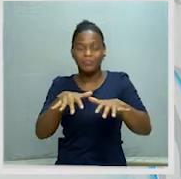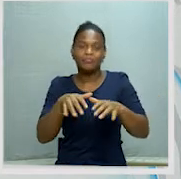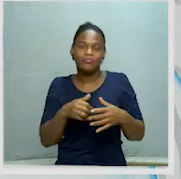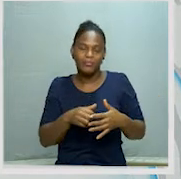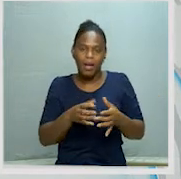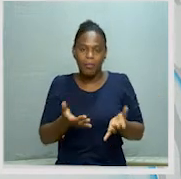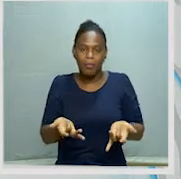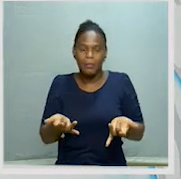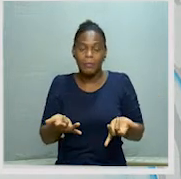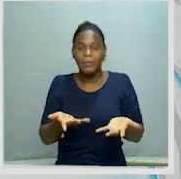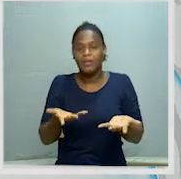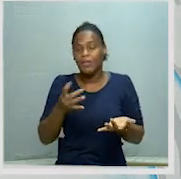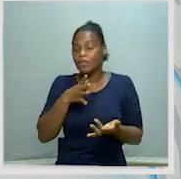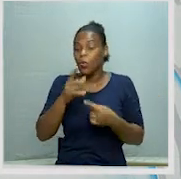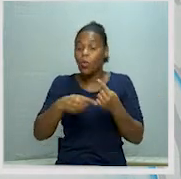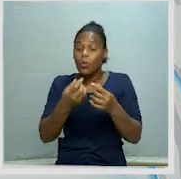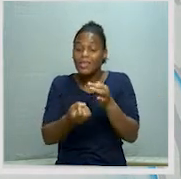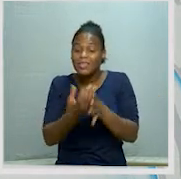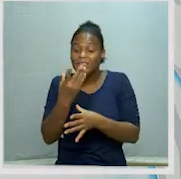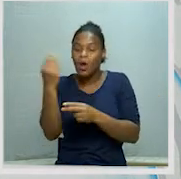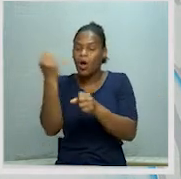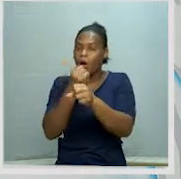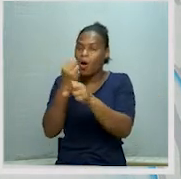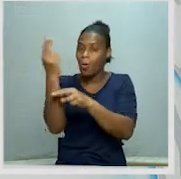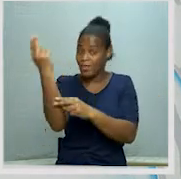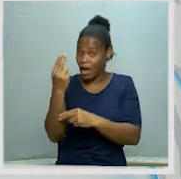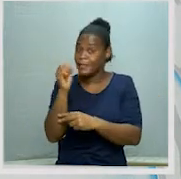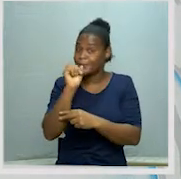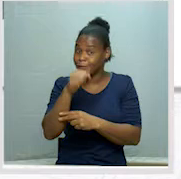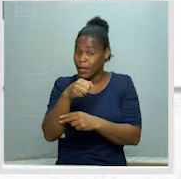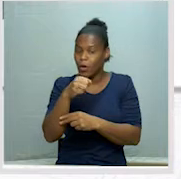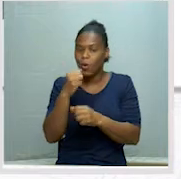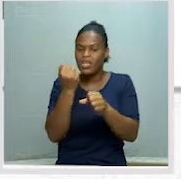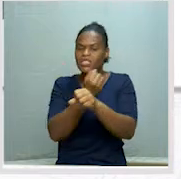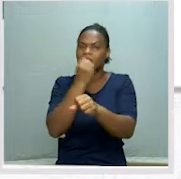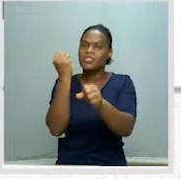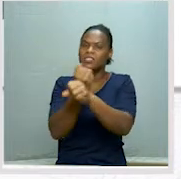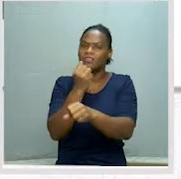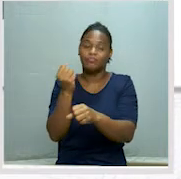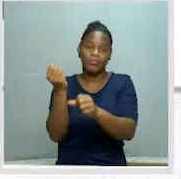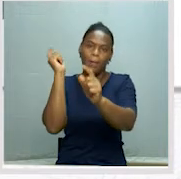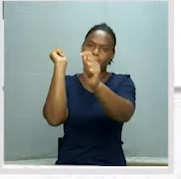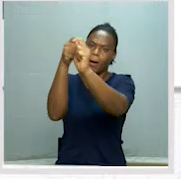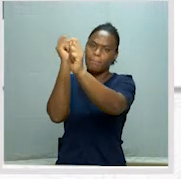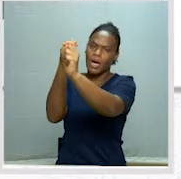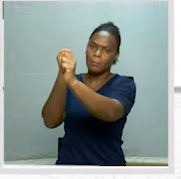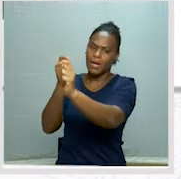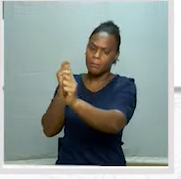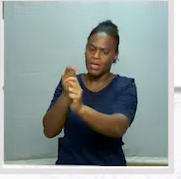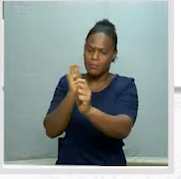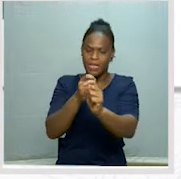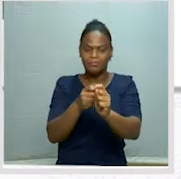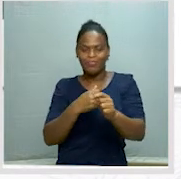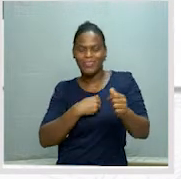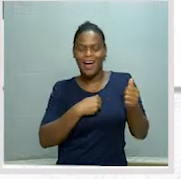que são consideradas obras de arte, criações artísticas, por exemplo, a escultura, a pintura, a dança,